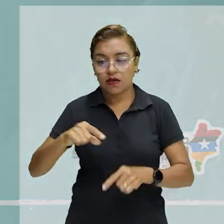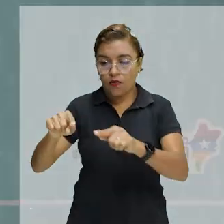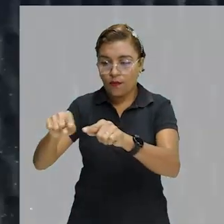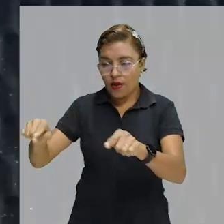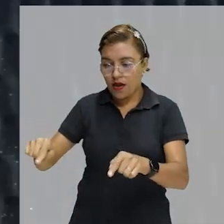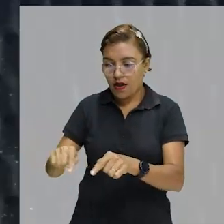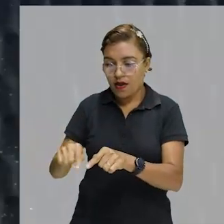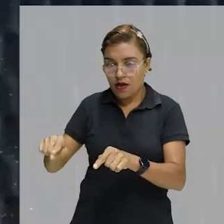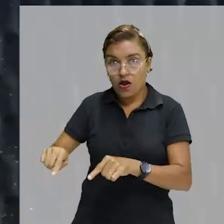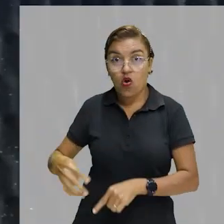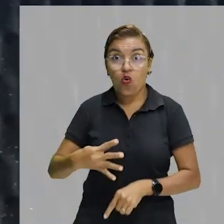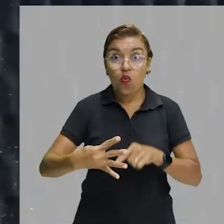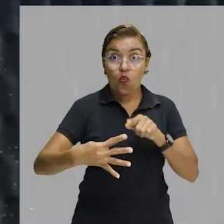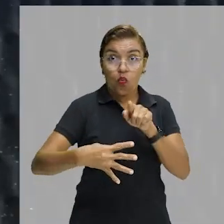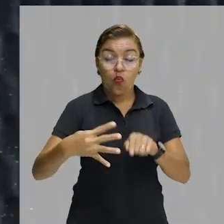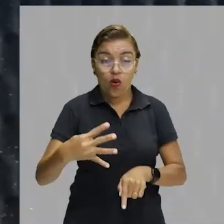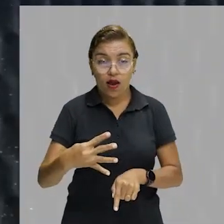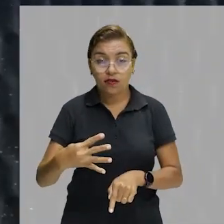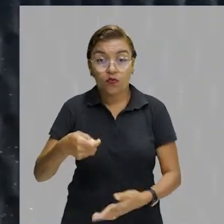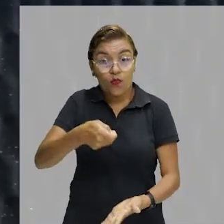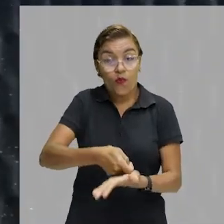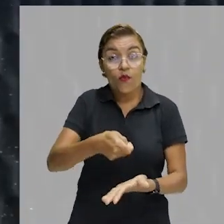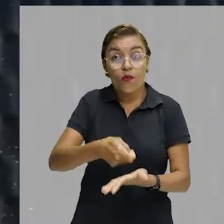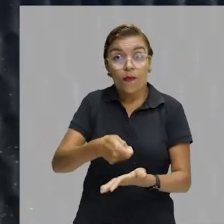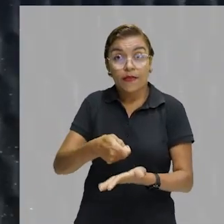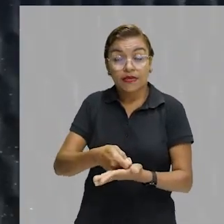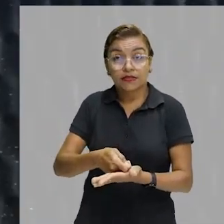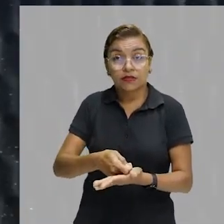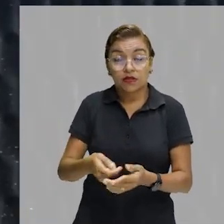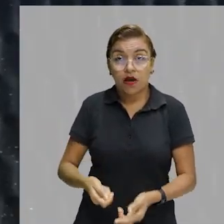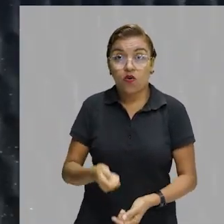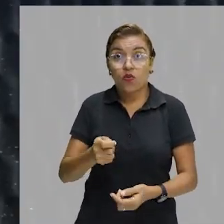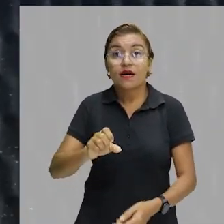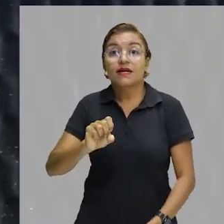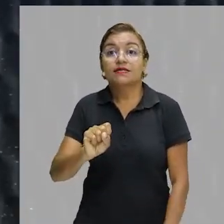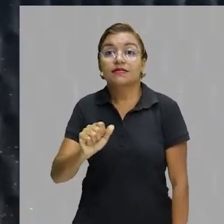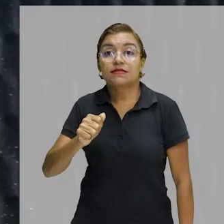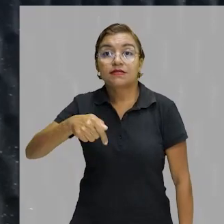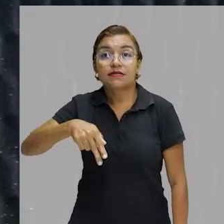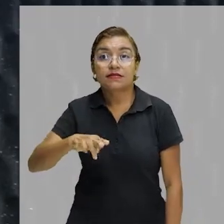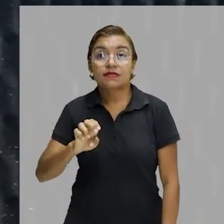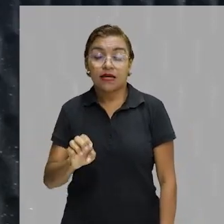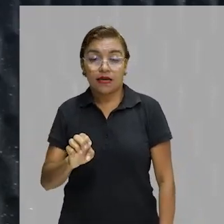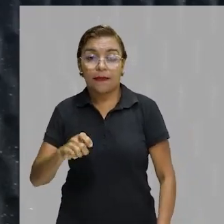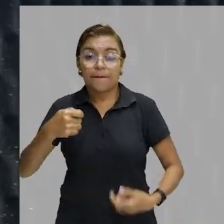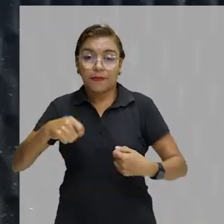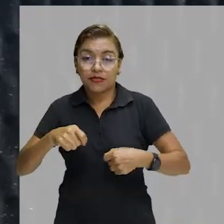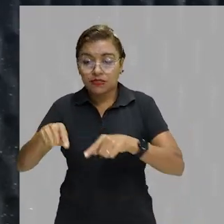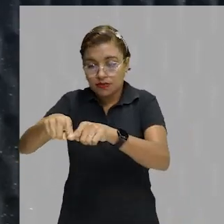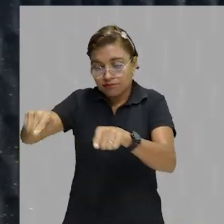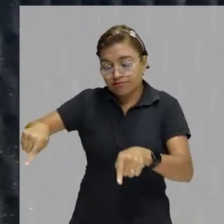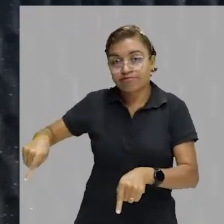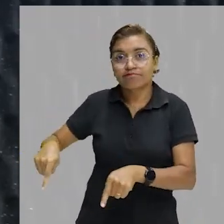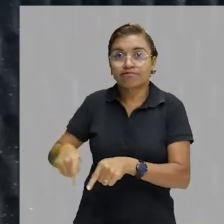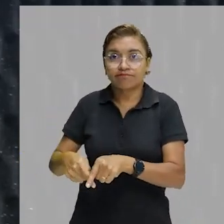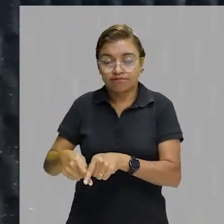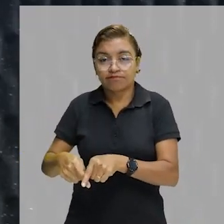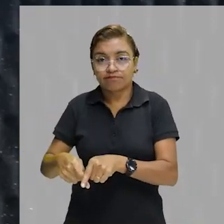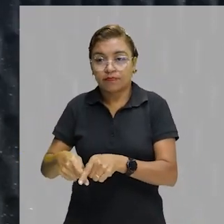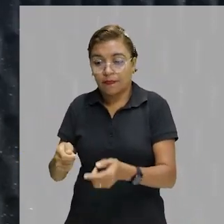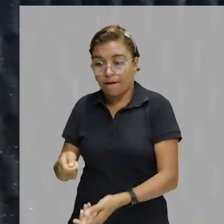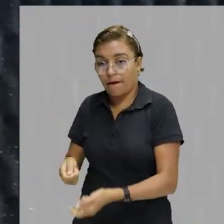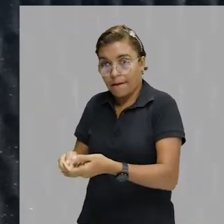Que obrigatoriamente o saque tem que ser realizado dentro desse